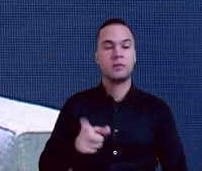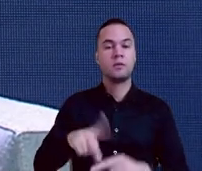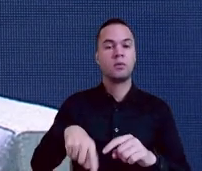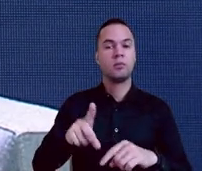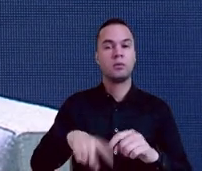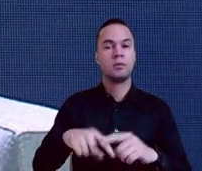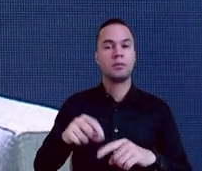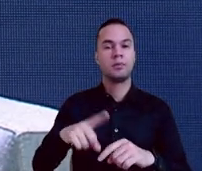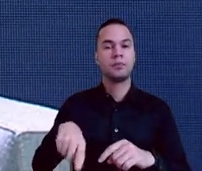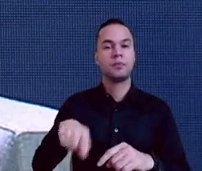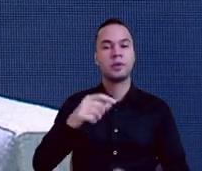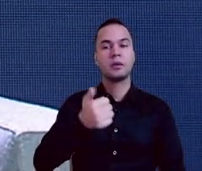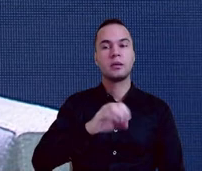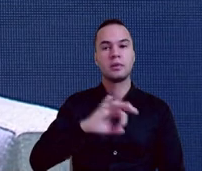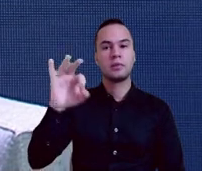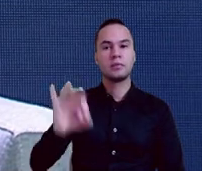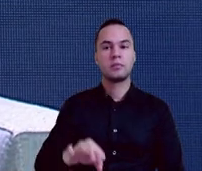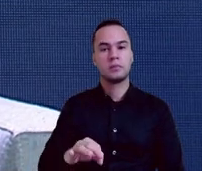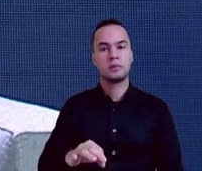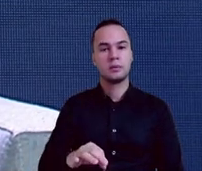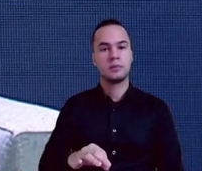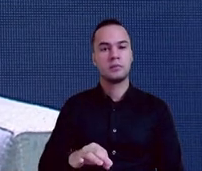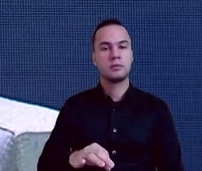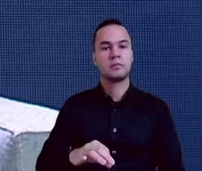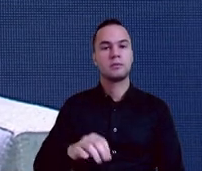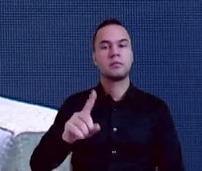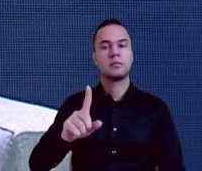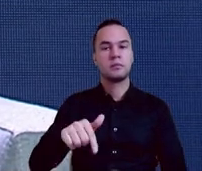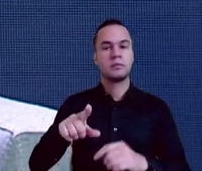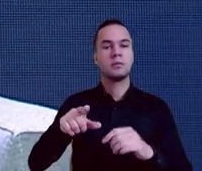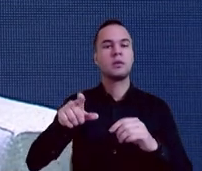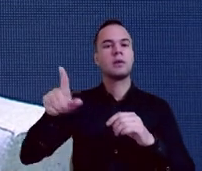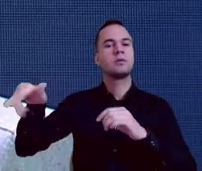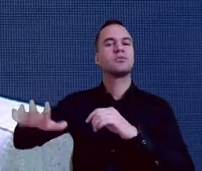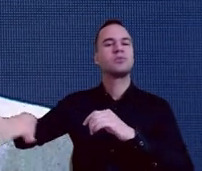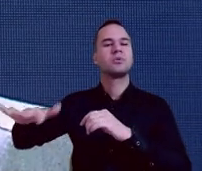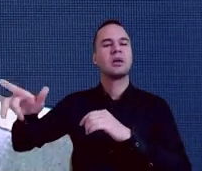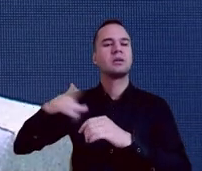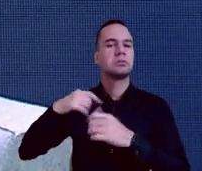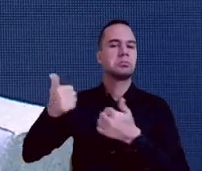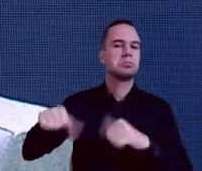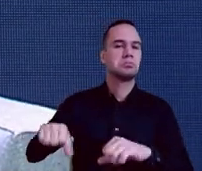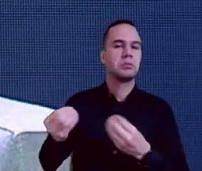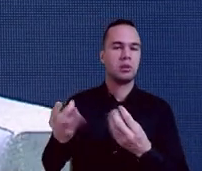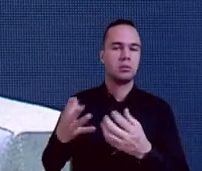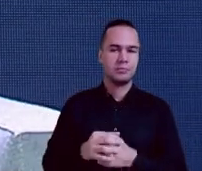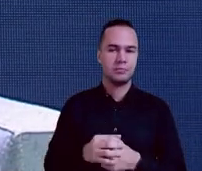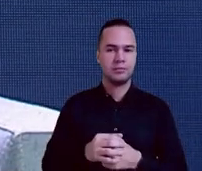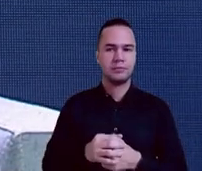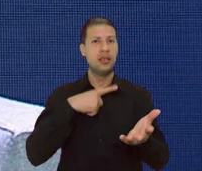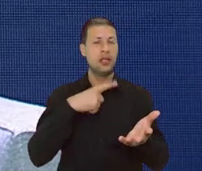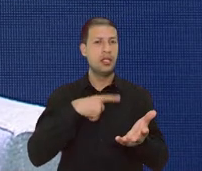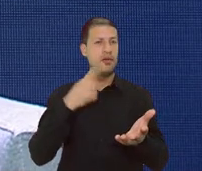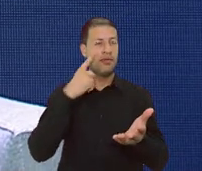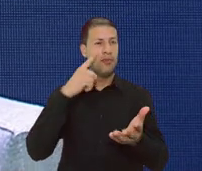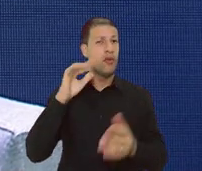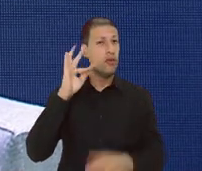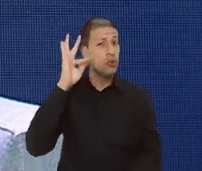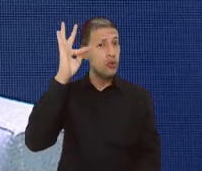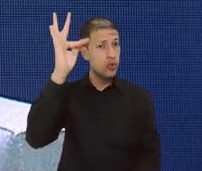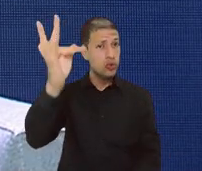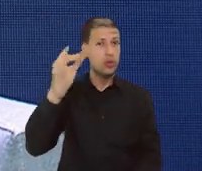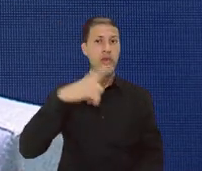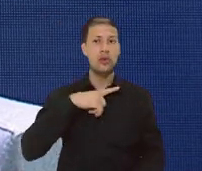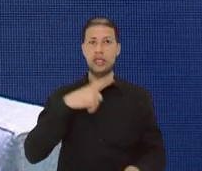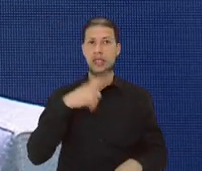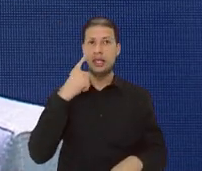melhor do que o mercado está servindo tá sendo servido hoje então você tem uma cabeça de longo prazo você vai usar o modelo de